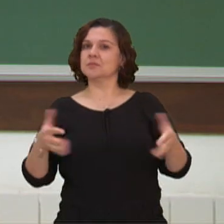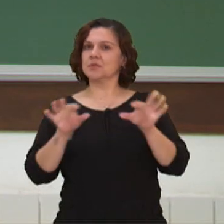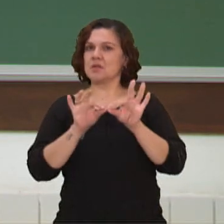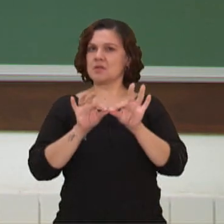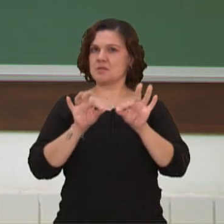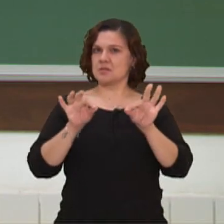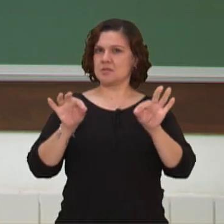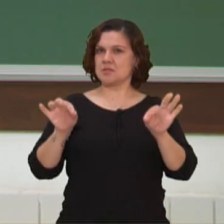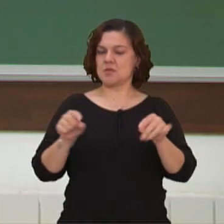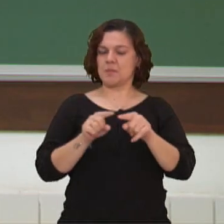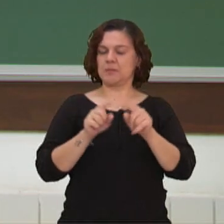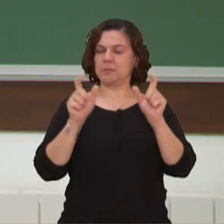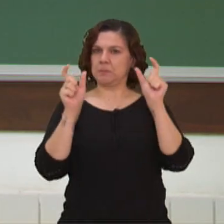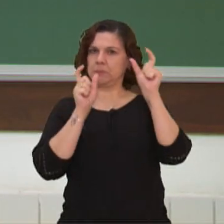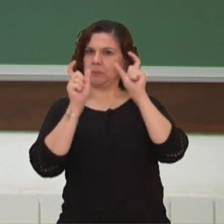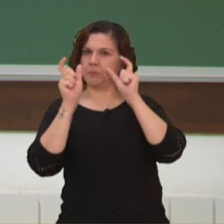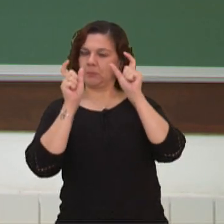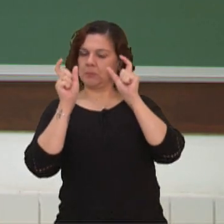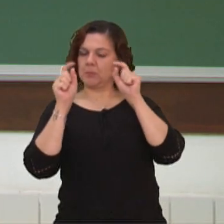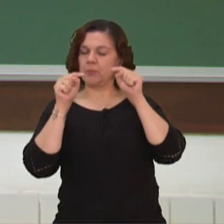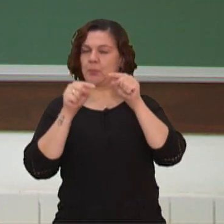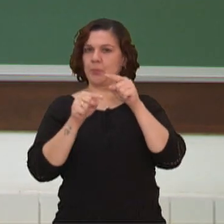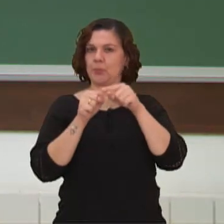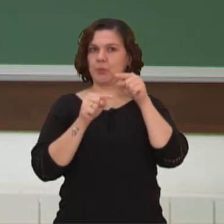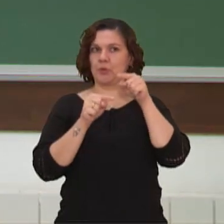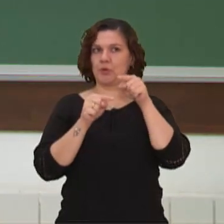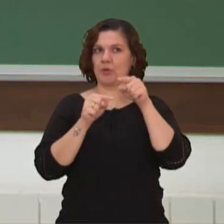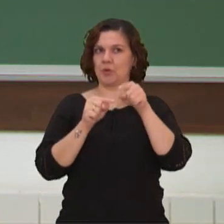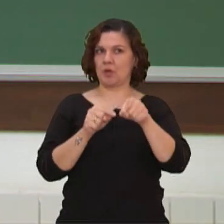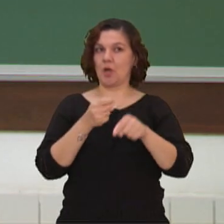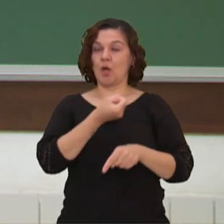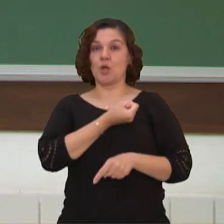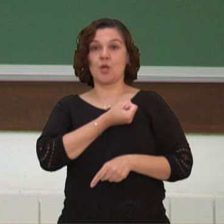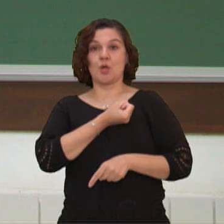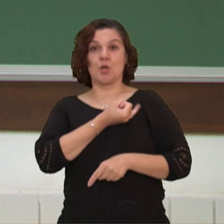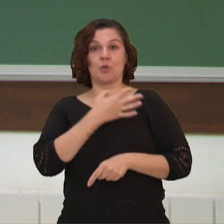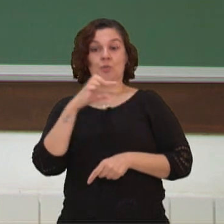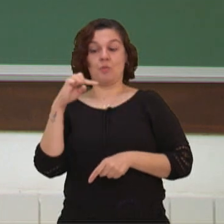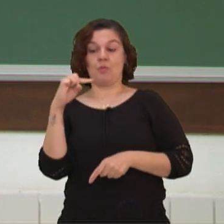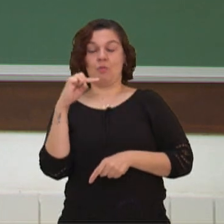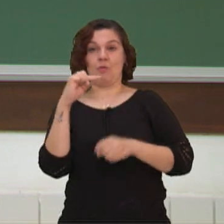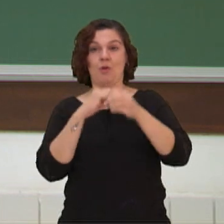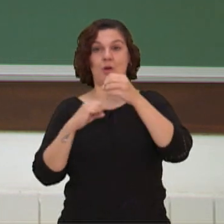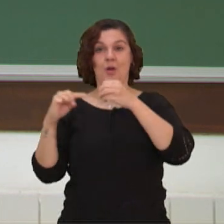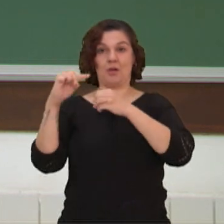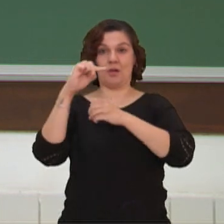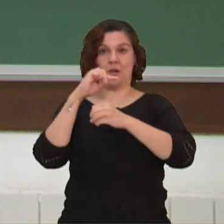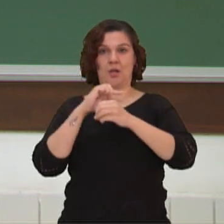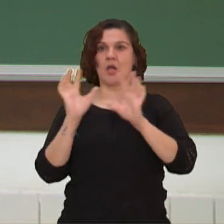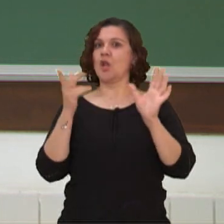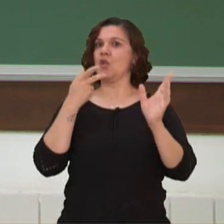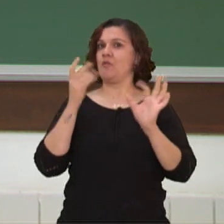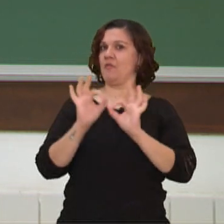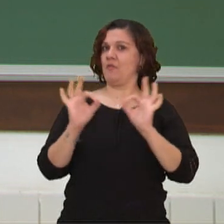Simples, mas prestem atenção. Por quê? Número de elétrons. Não fala nada sobre a carga, então está em equilíbrio. O número